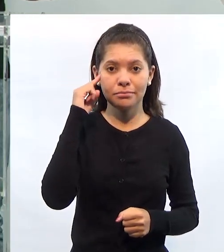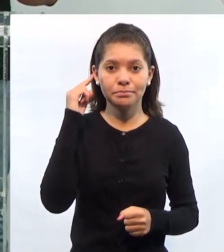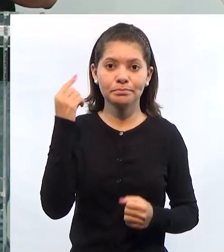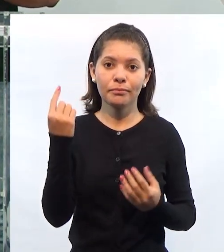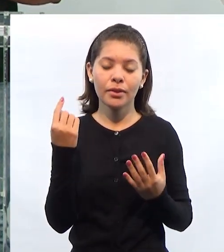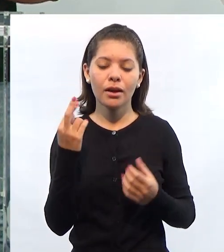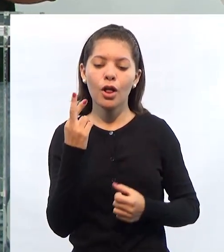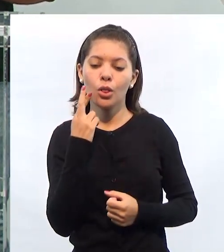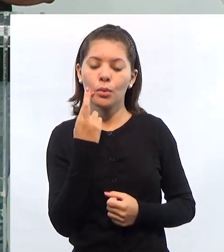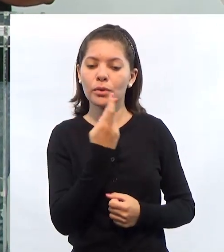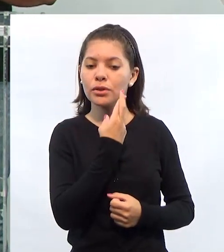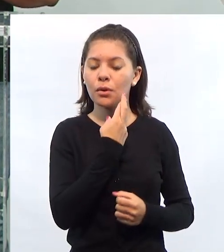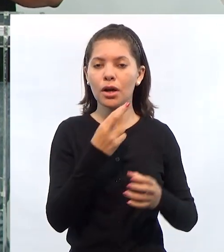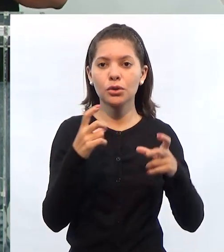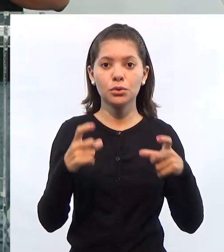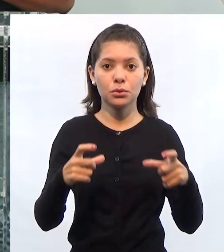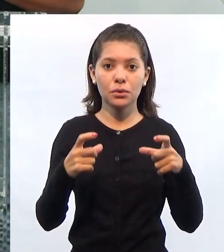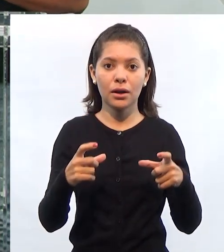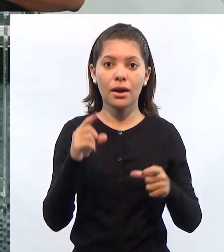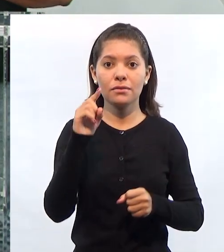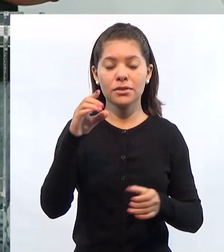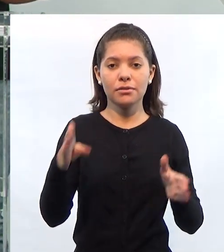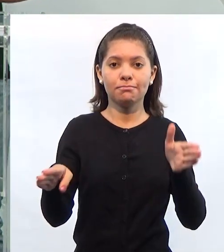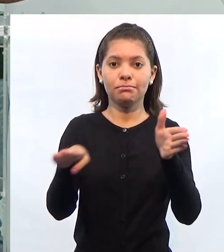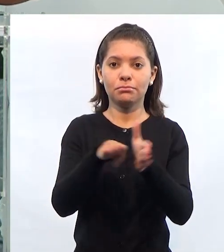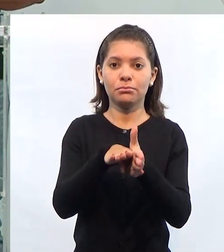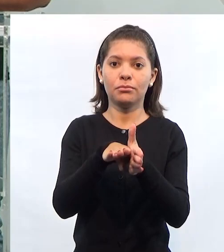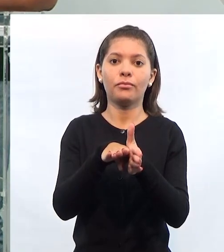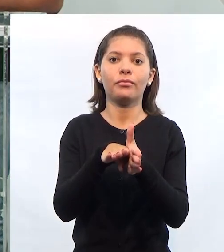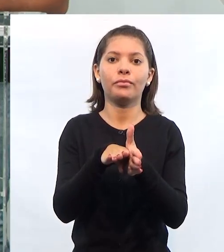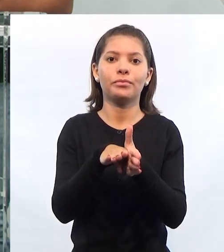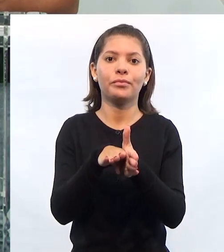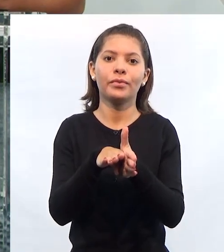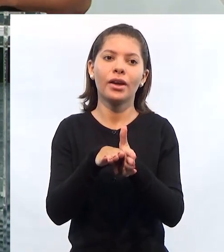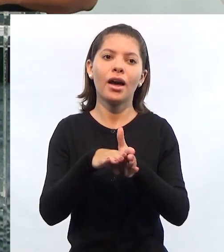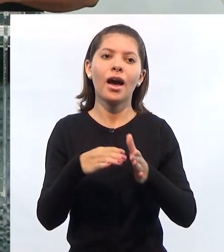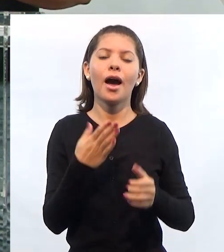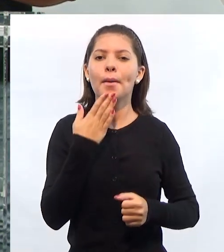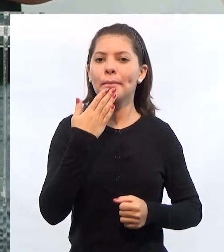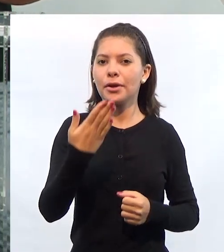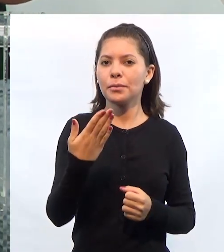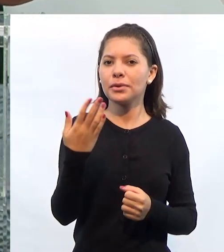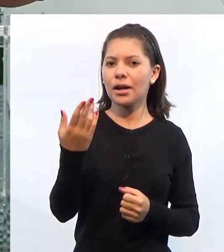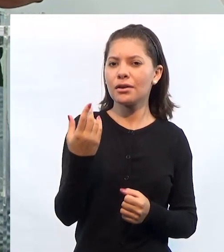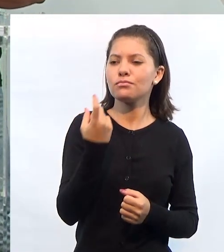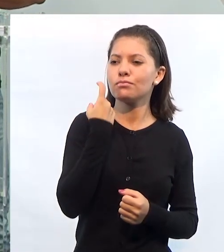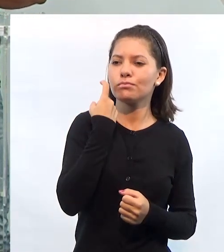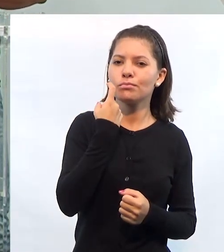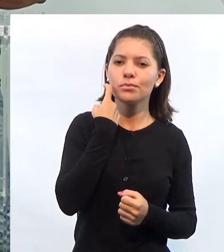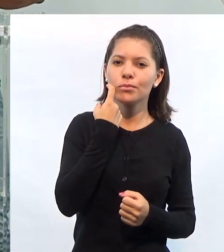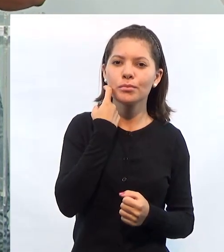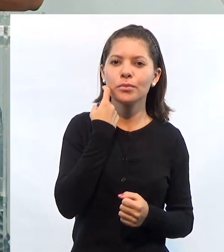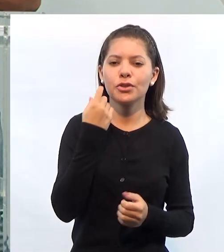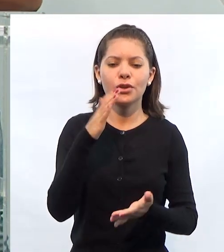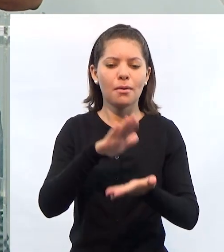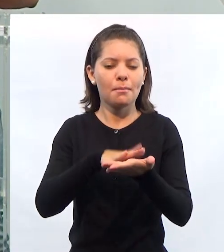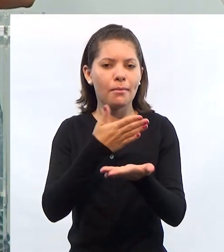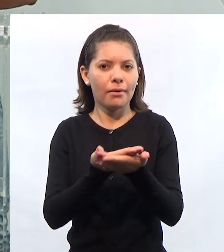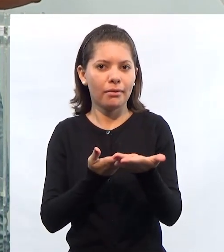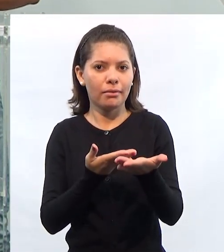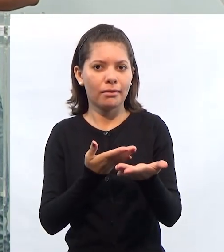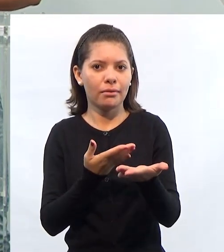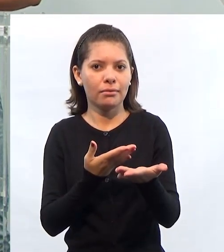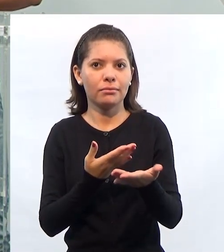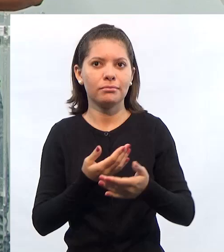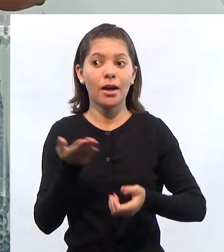num restaurante, você chega lá, me traz uma porção de peixe frito. O garçom anota